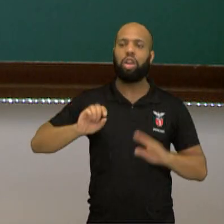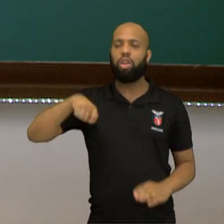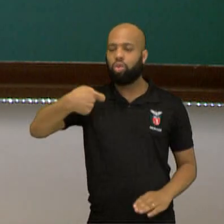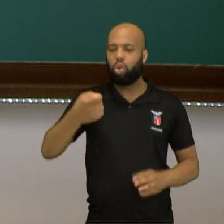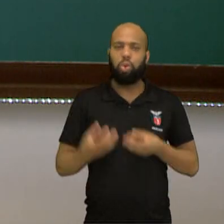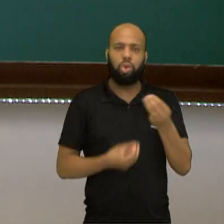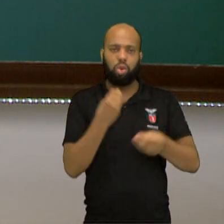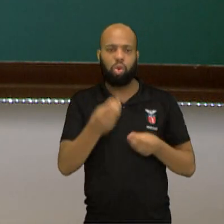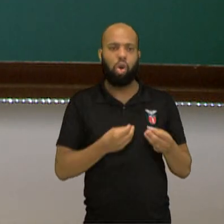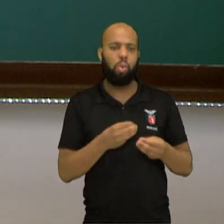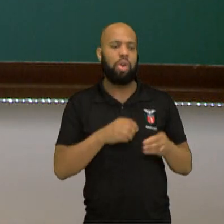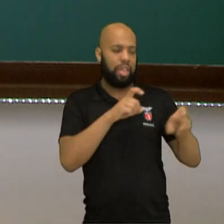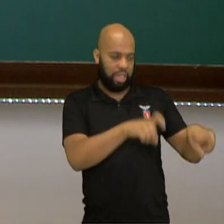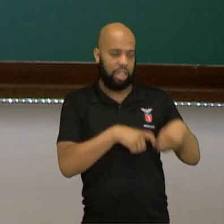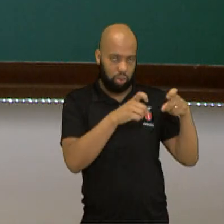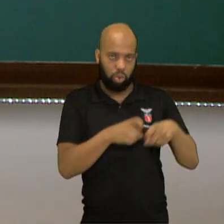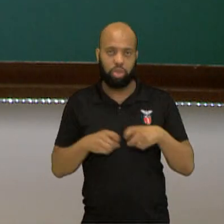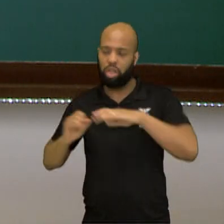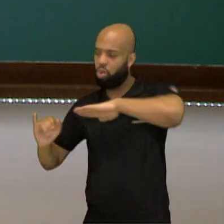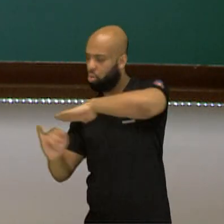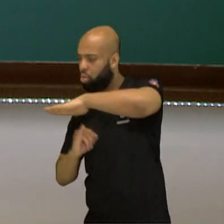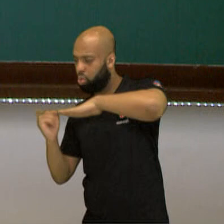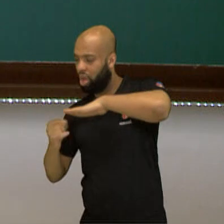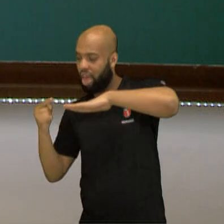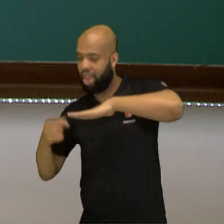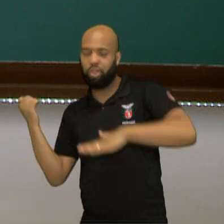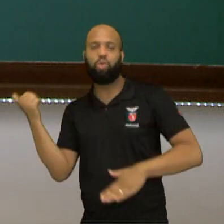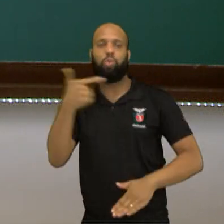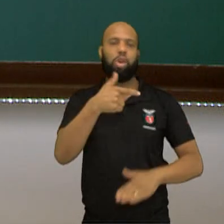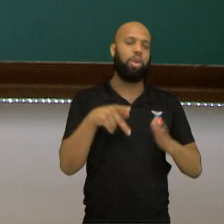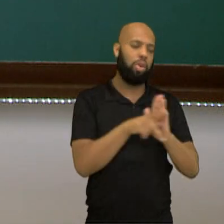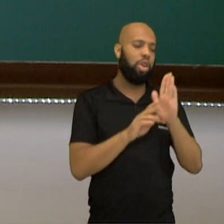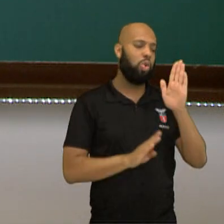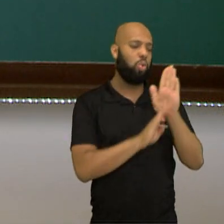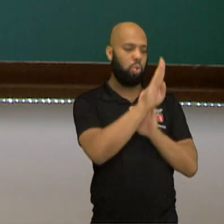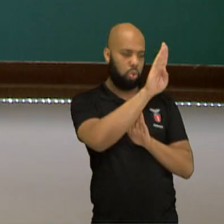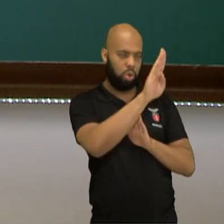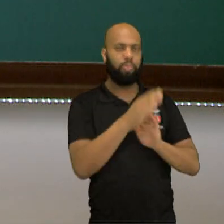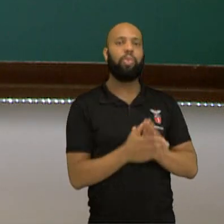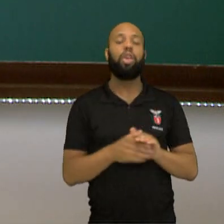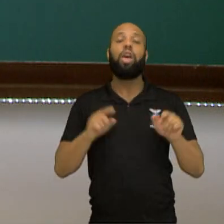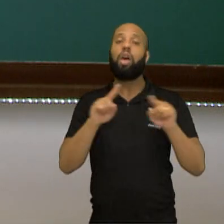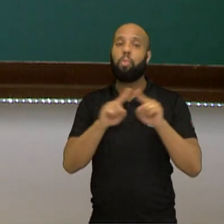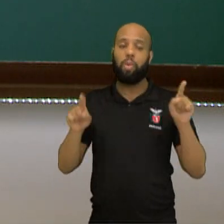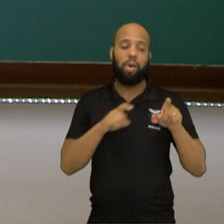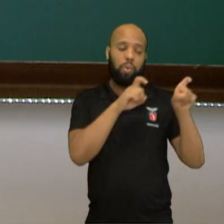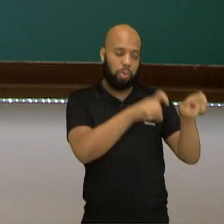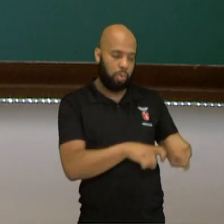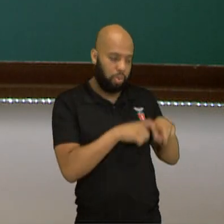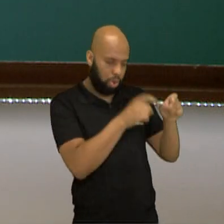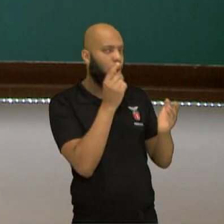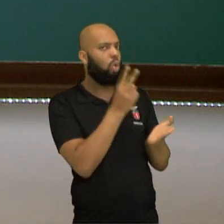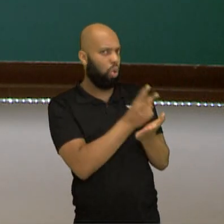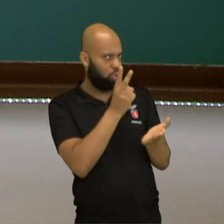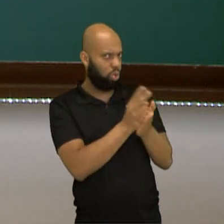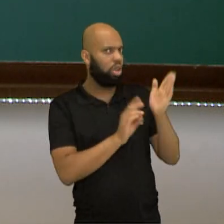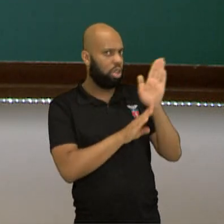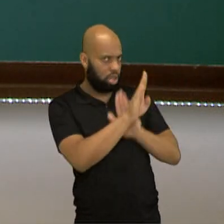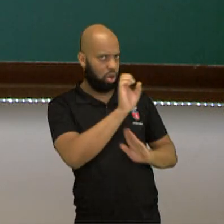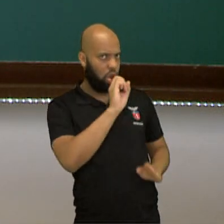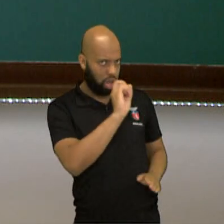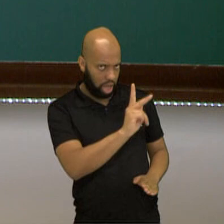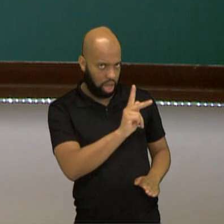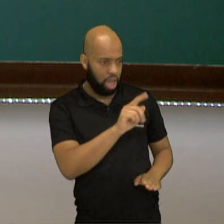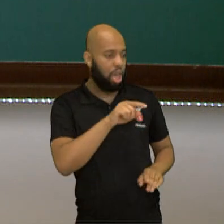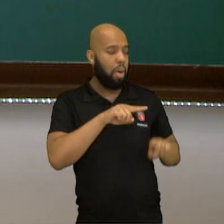indústria superior ao crescimento da agricultura. Mas, atenção, a agricultura permaneceu crescendo,